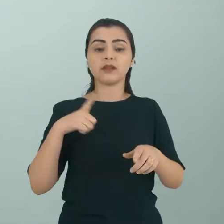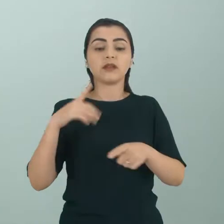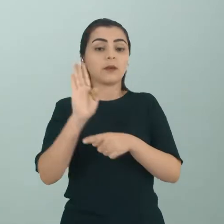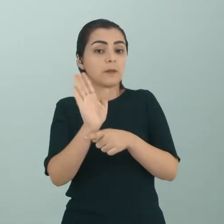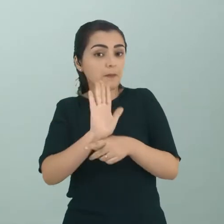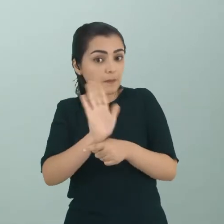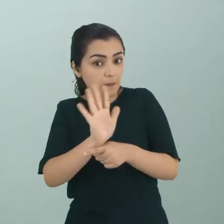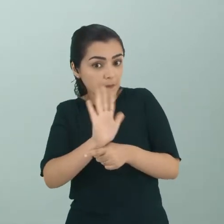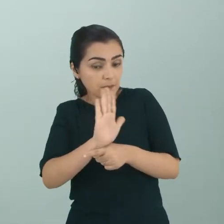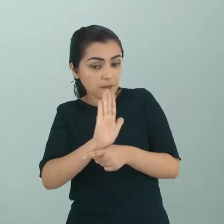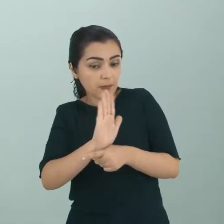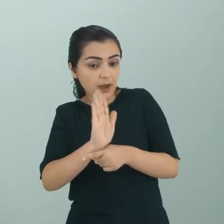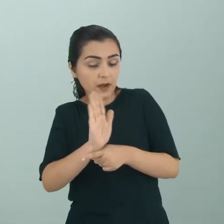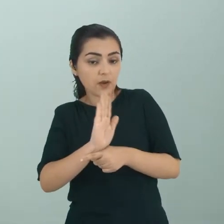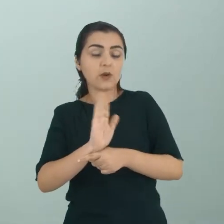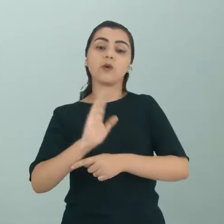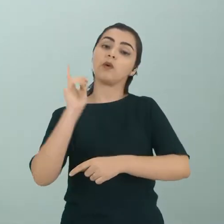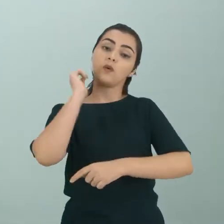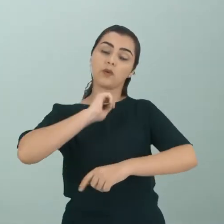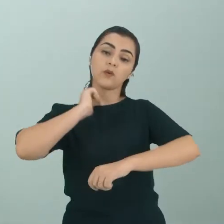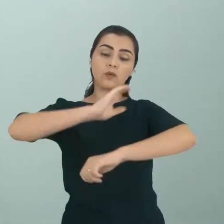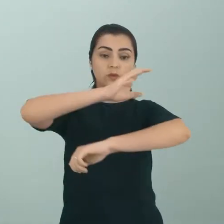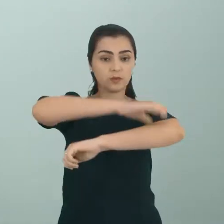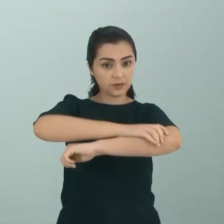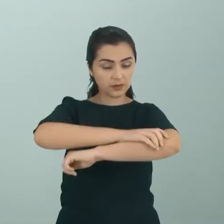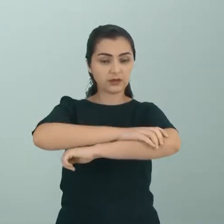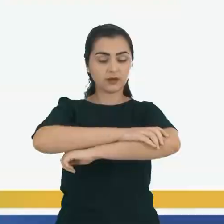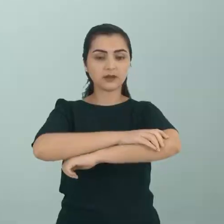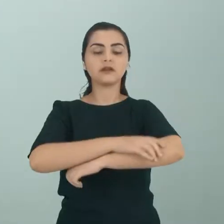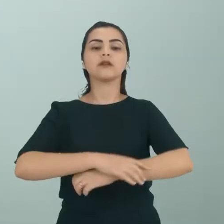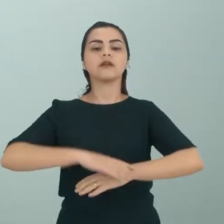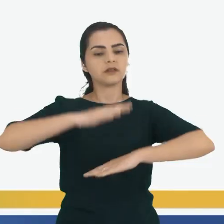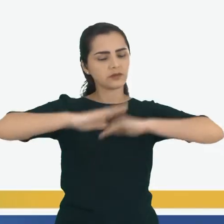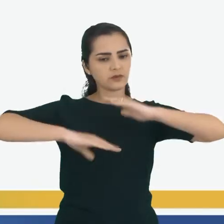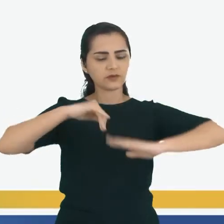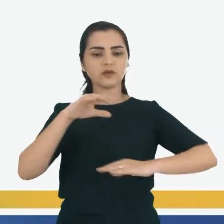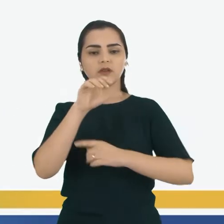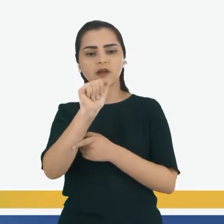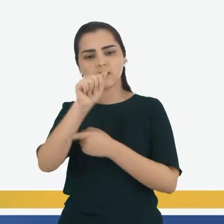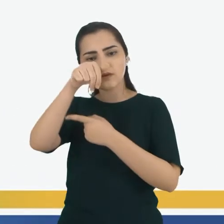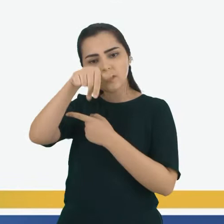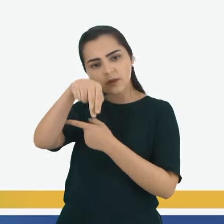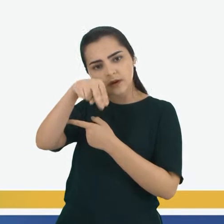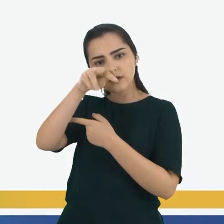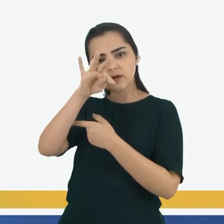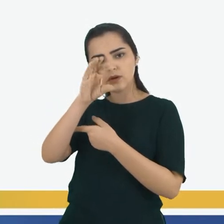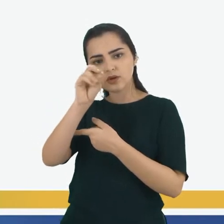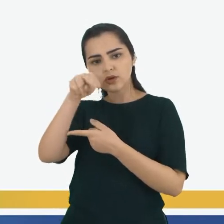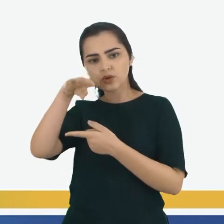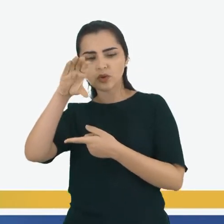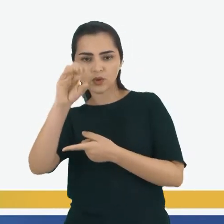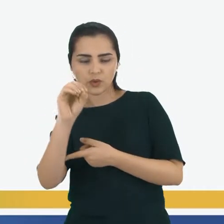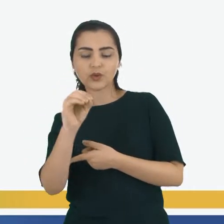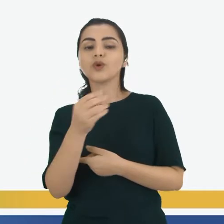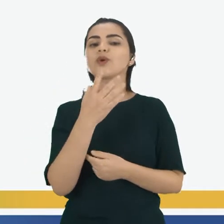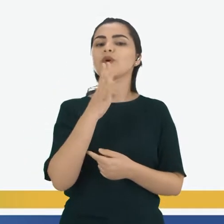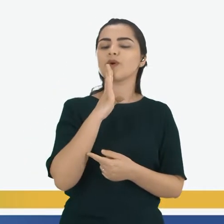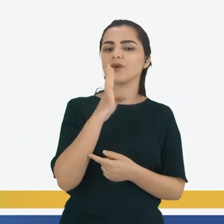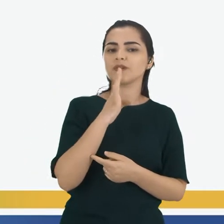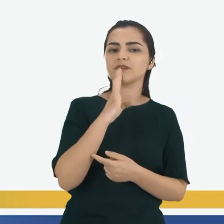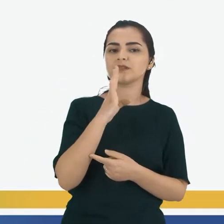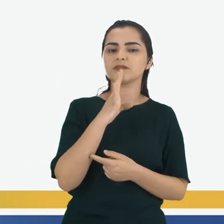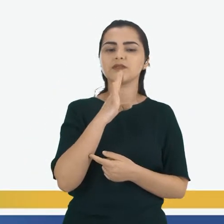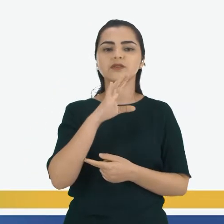barroco mineiro. Esse artista chama-se Antônio Francisco Lisboa, carinhosamente chamado